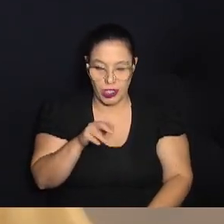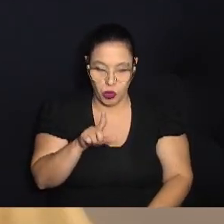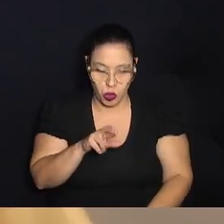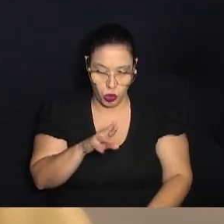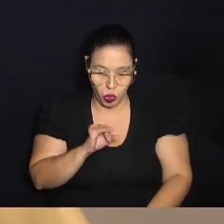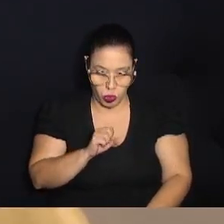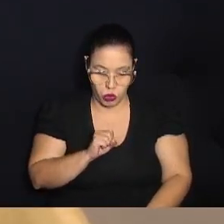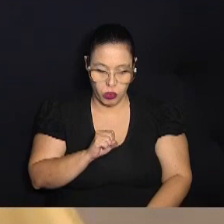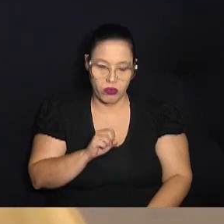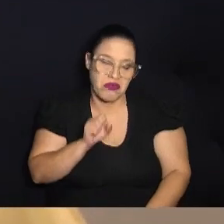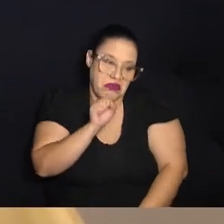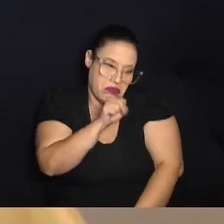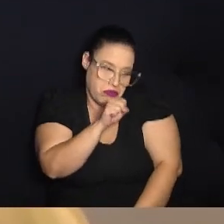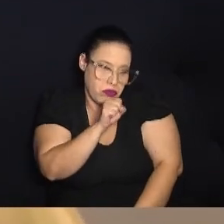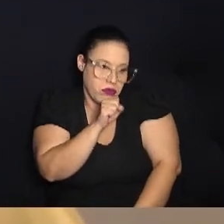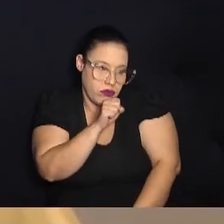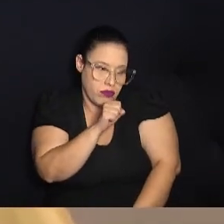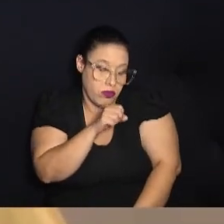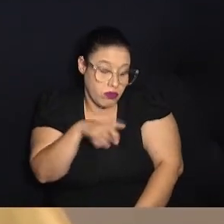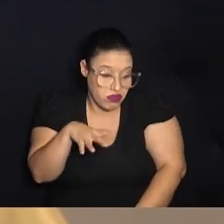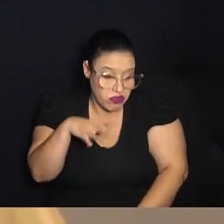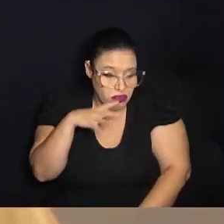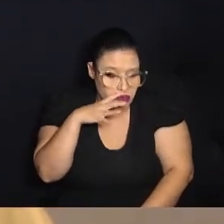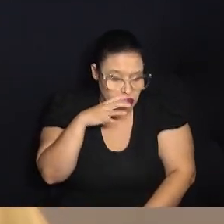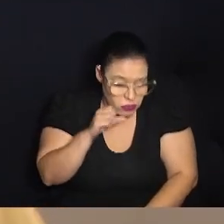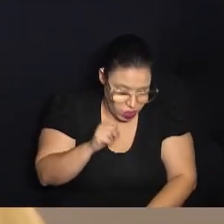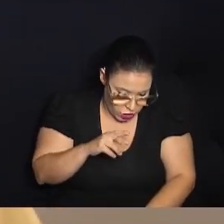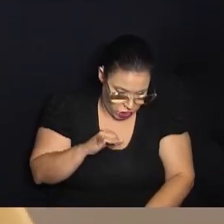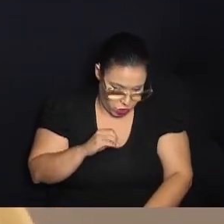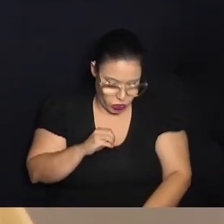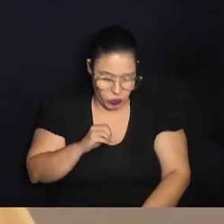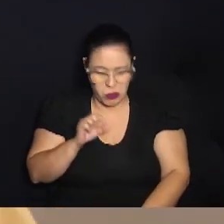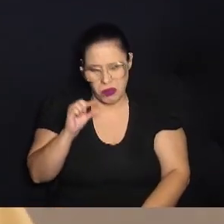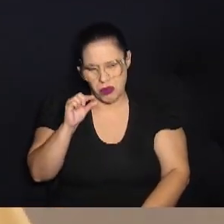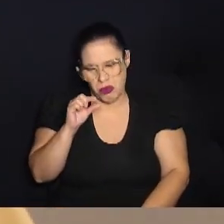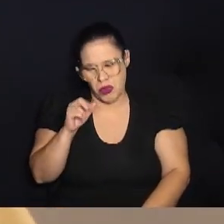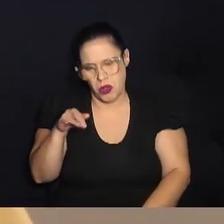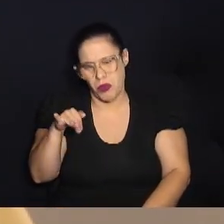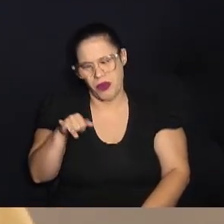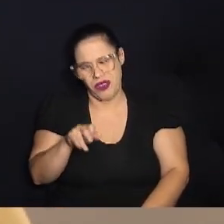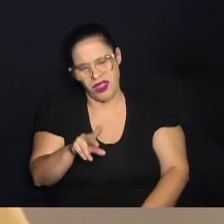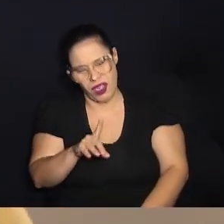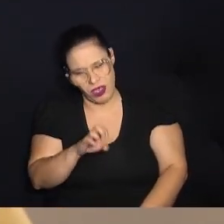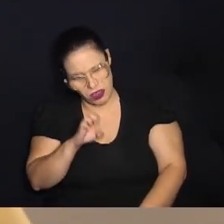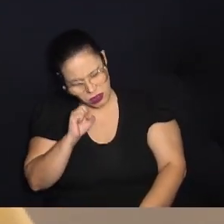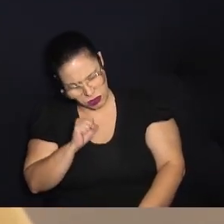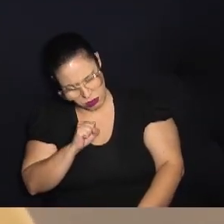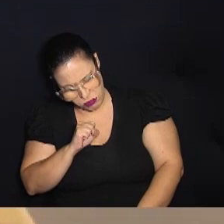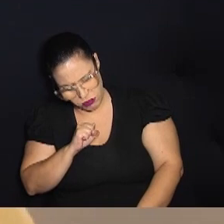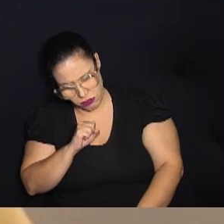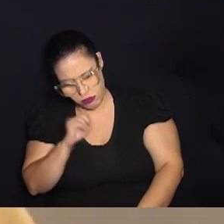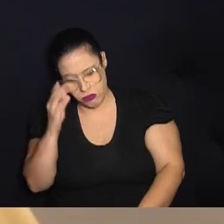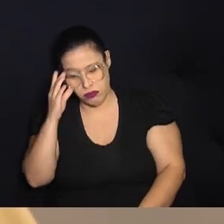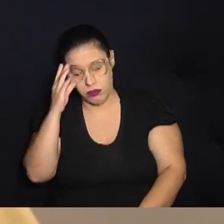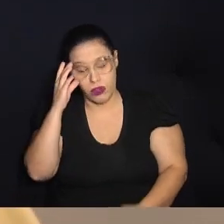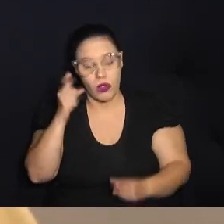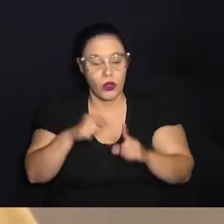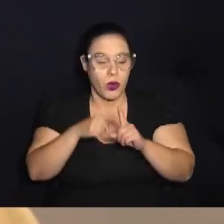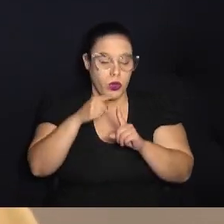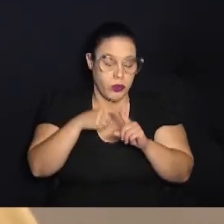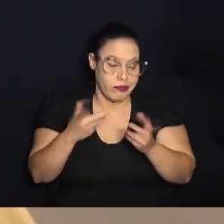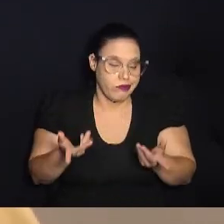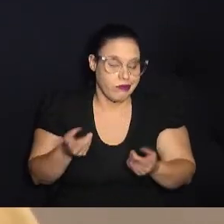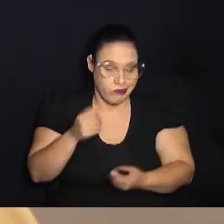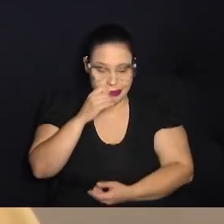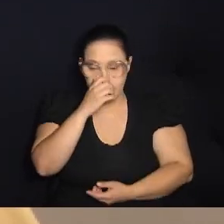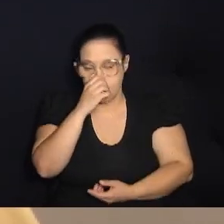Então, sim, sim. Um ar mais seco no inverno, com pouca umidade, com vaso diminuído de tamanho por causa